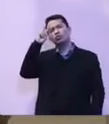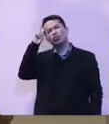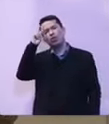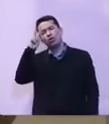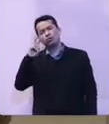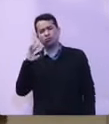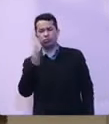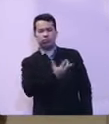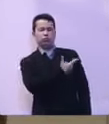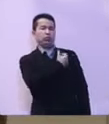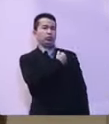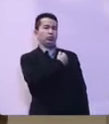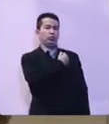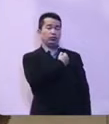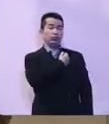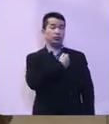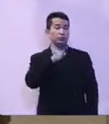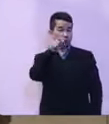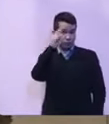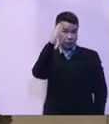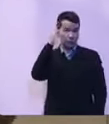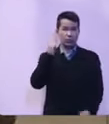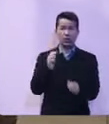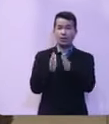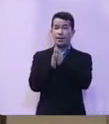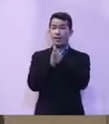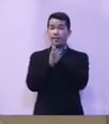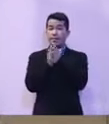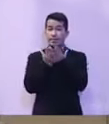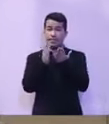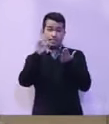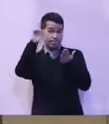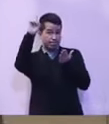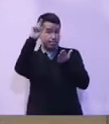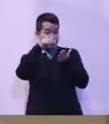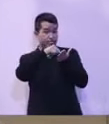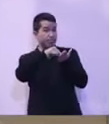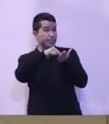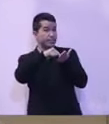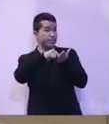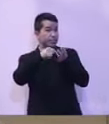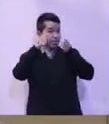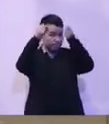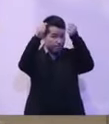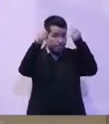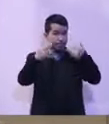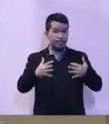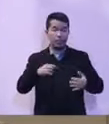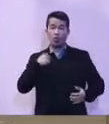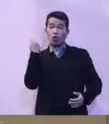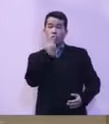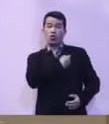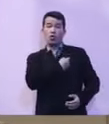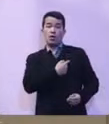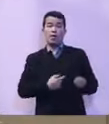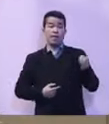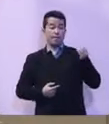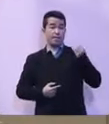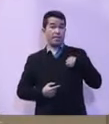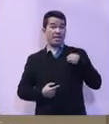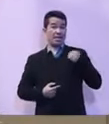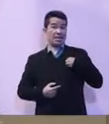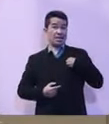diz que os nossos pecados fazem separação entre nós e o nosso Deus. E por causa